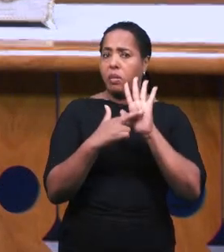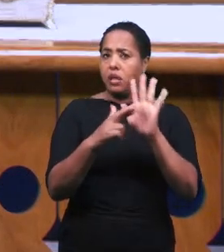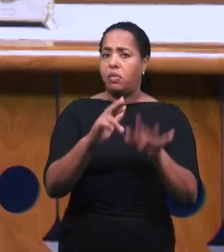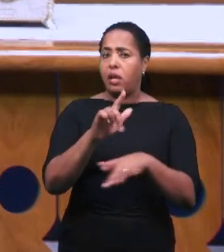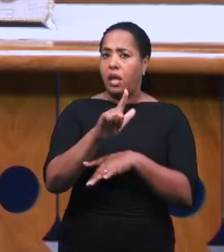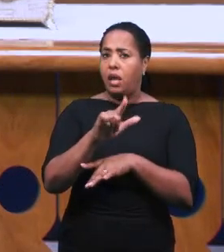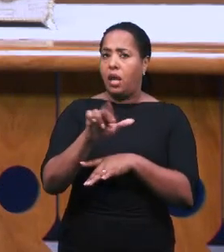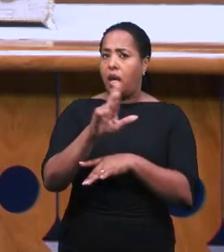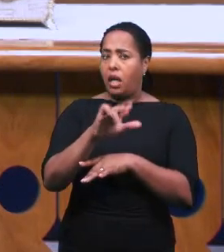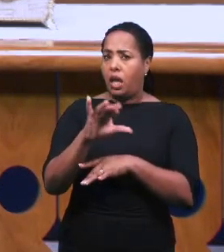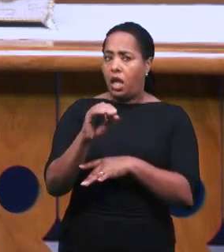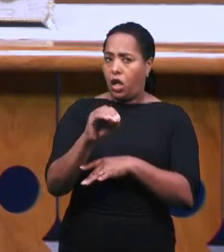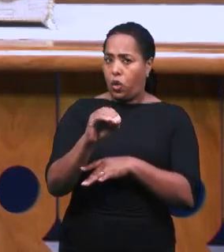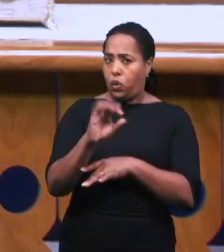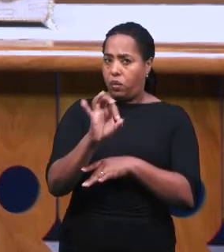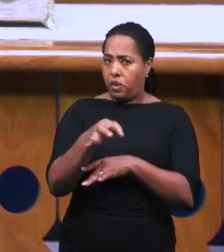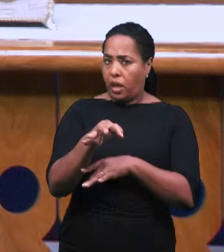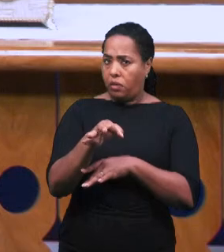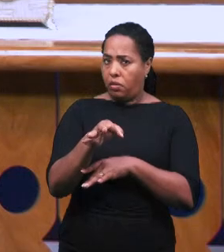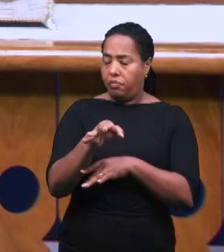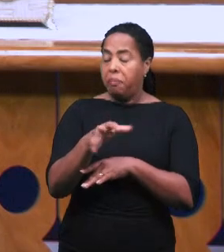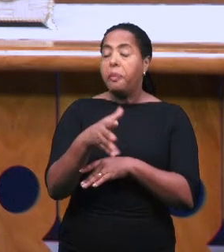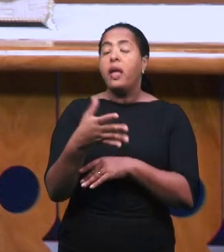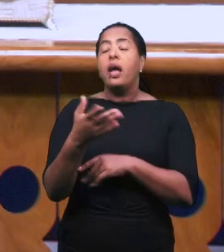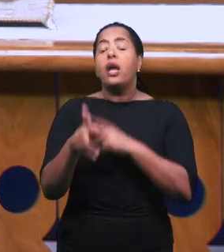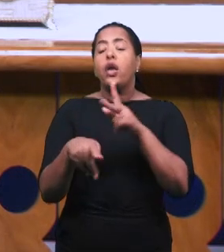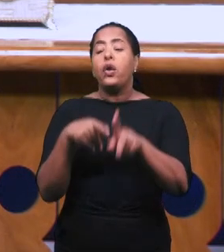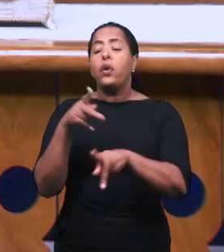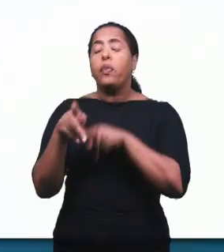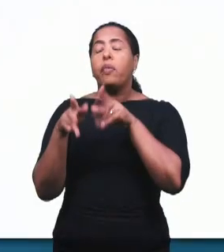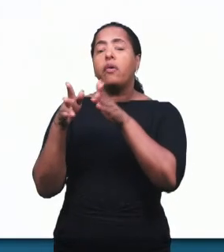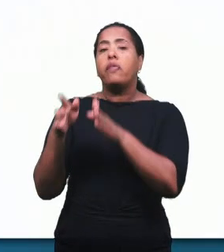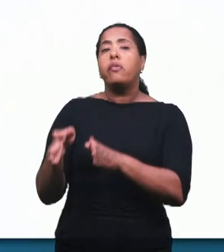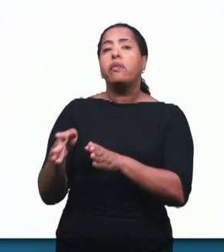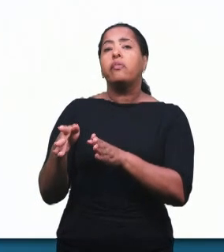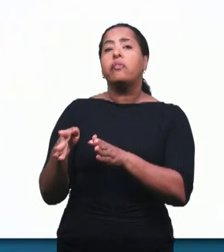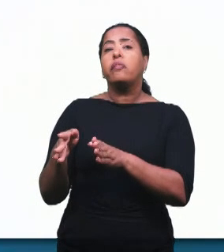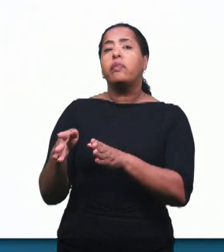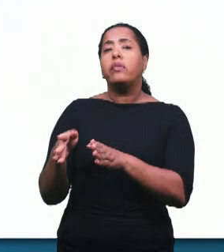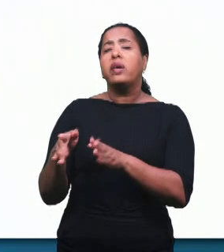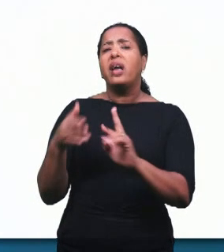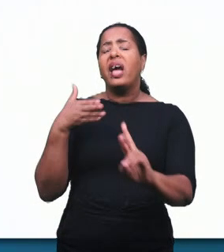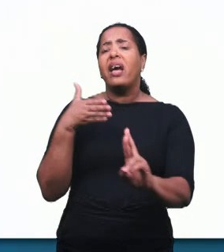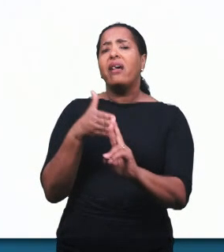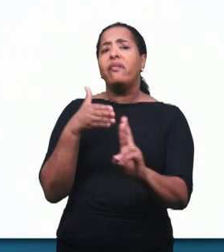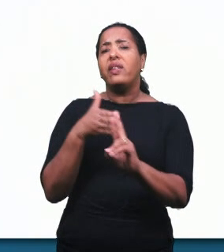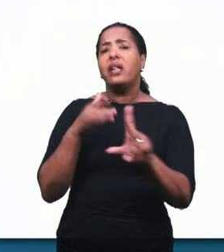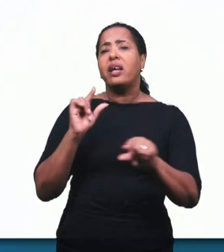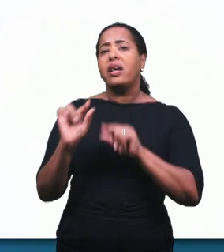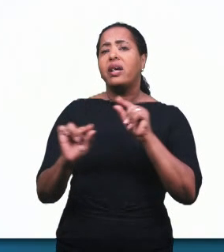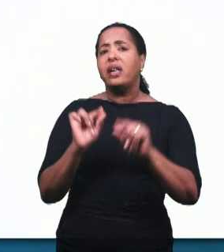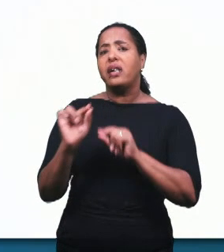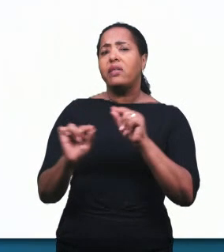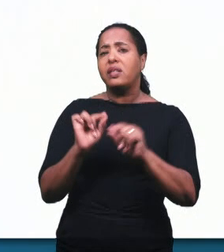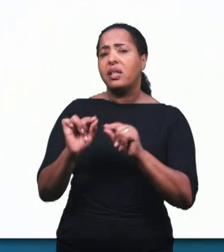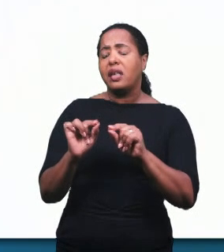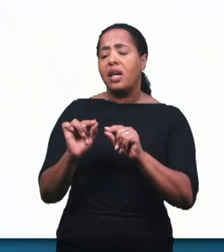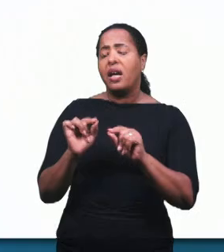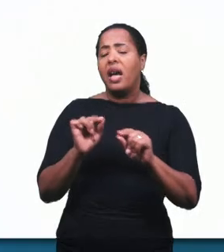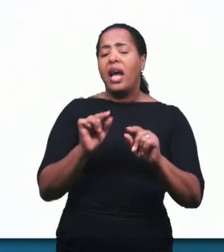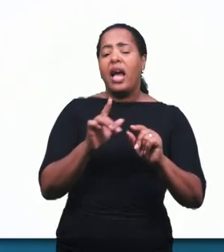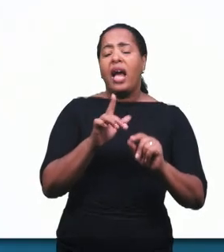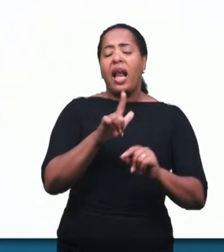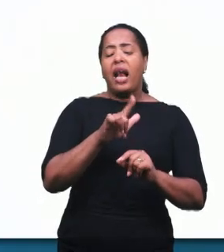Verso 2, Jesus é o lírio. E a igreja, aí logo o seguinte, ele se refere à igreja como lírio entre